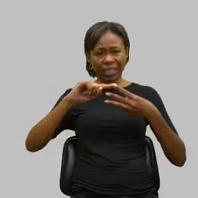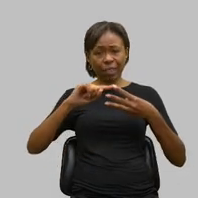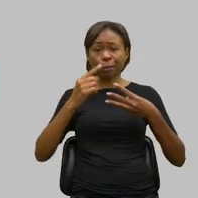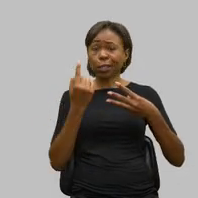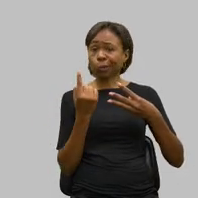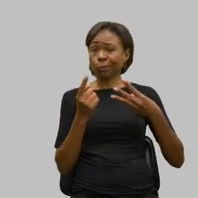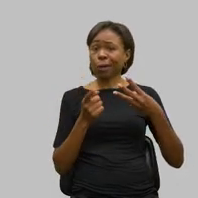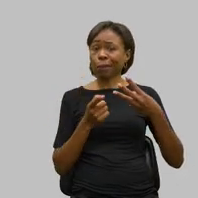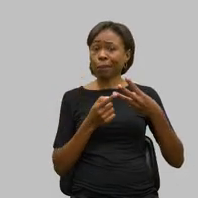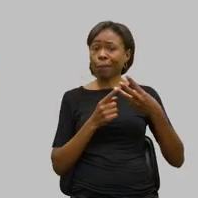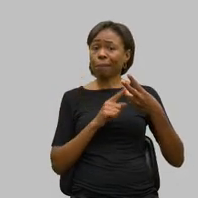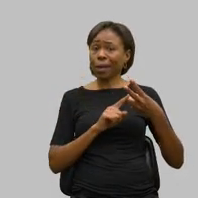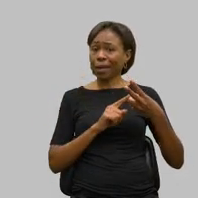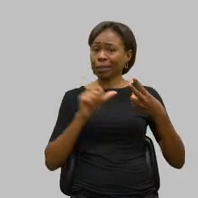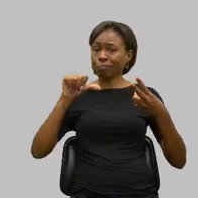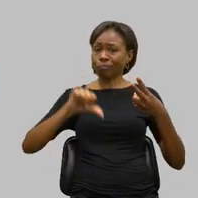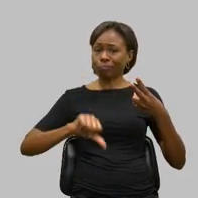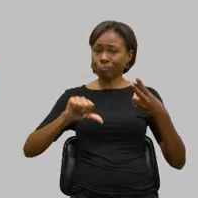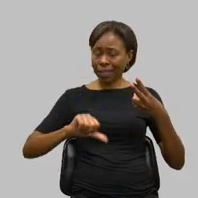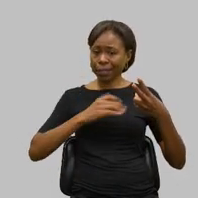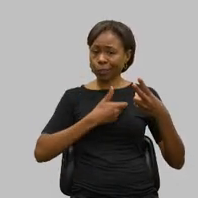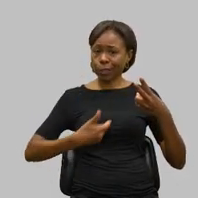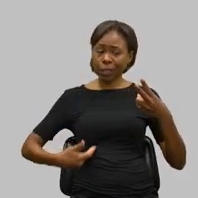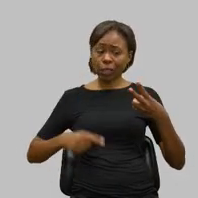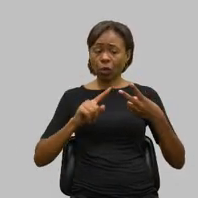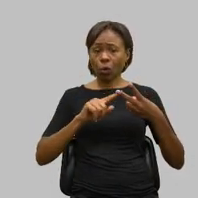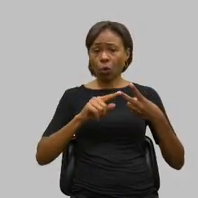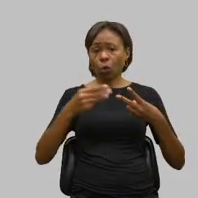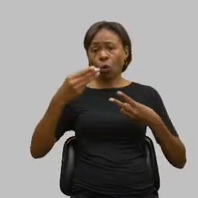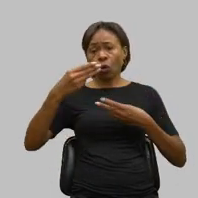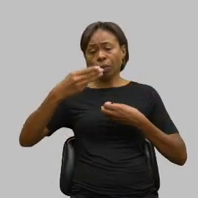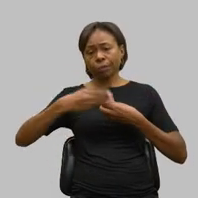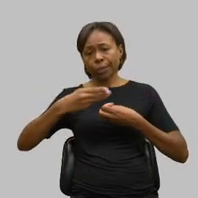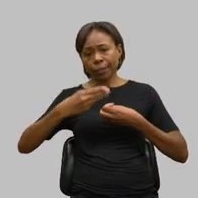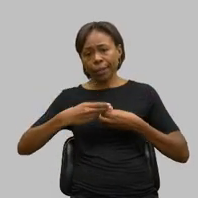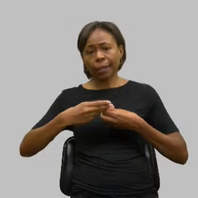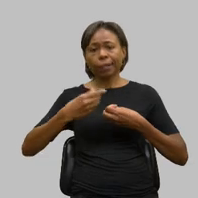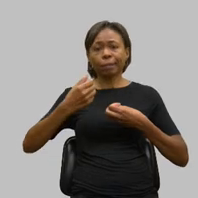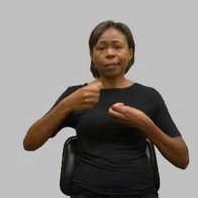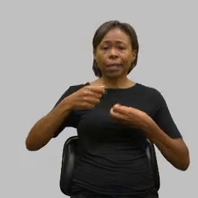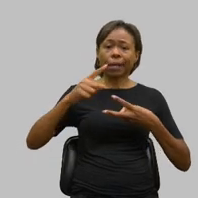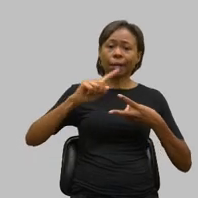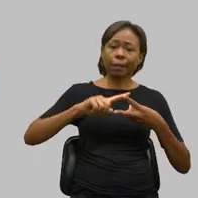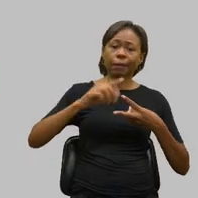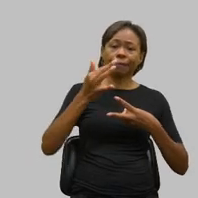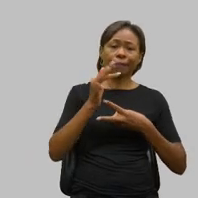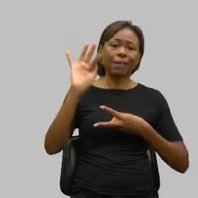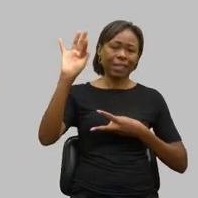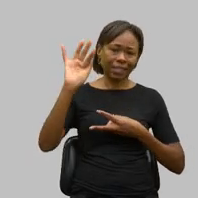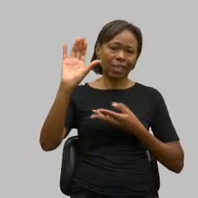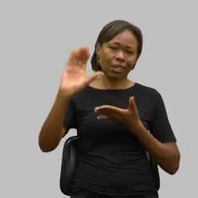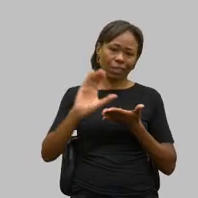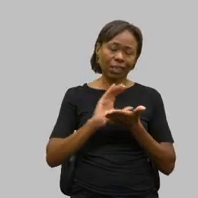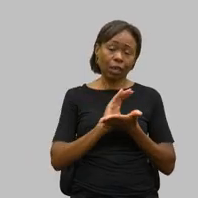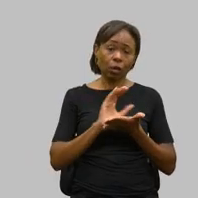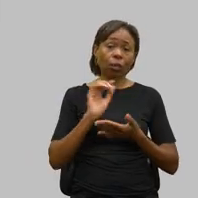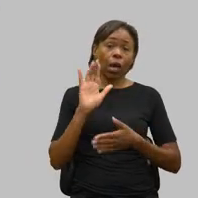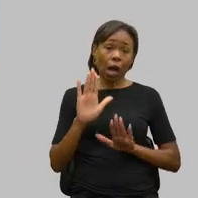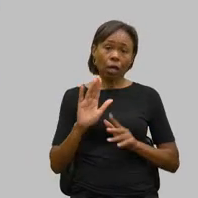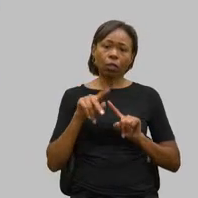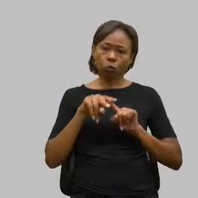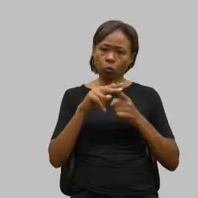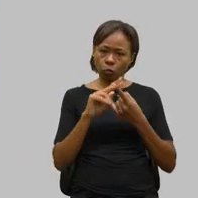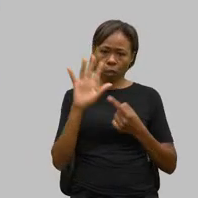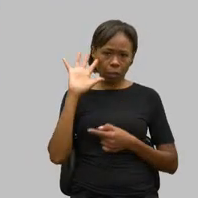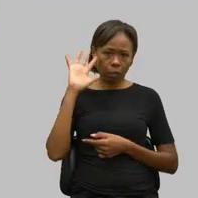que era do Estado. Então os municípios tinham que se virar com recurso federal e com o próprio orçamento. E isso foi resolvido. lá. 2,5 bilhões contra